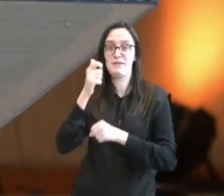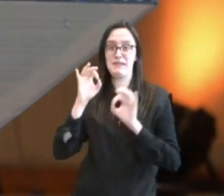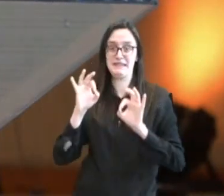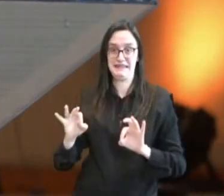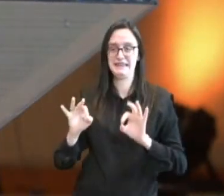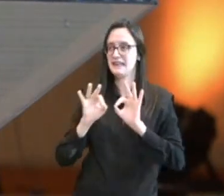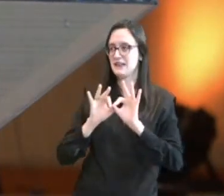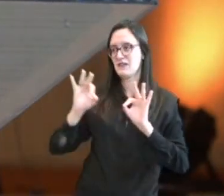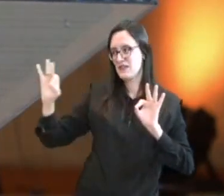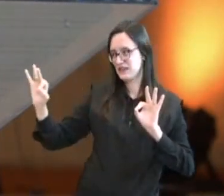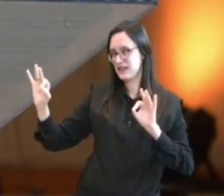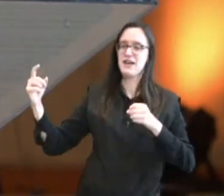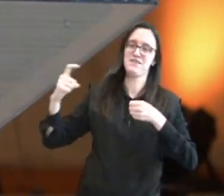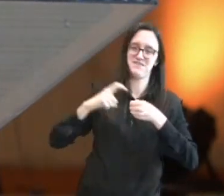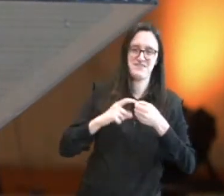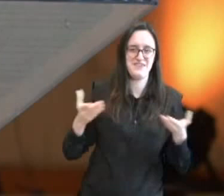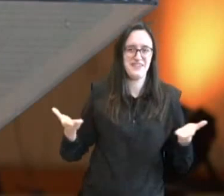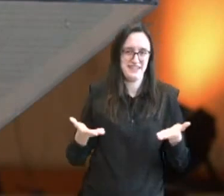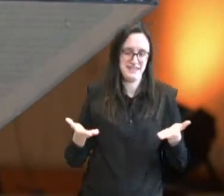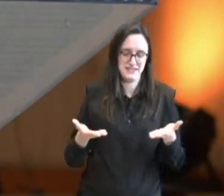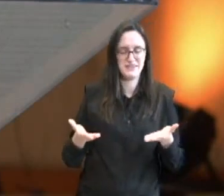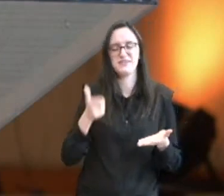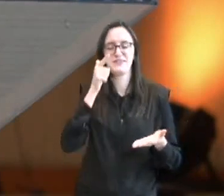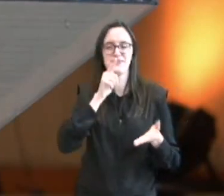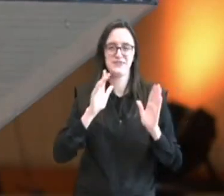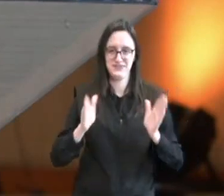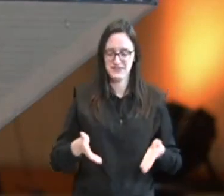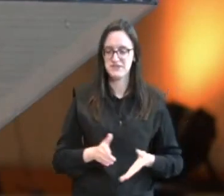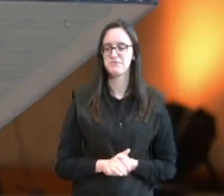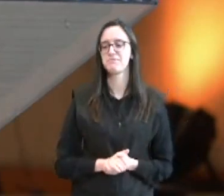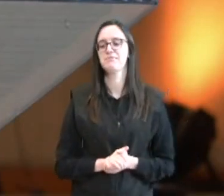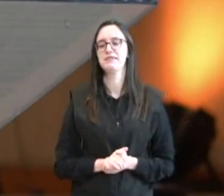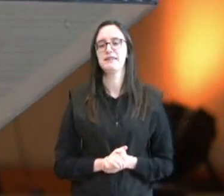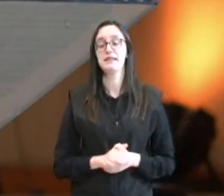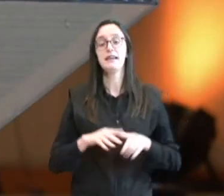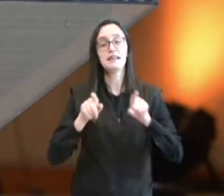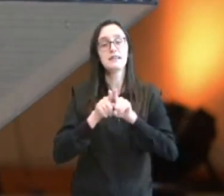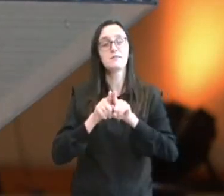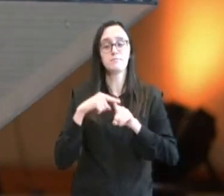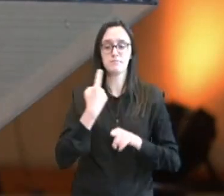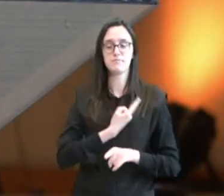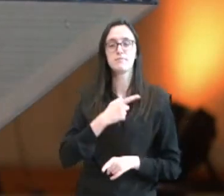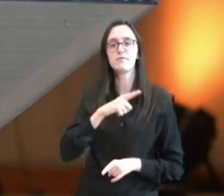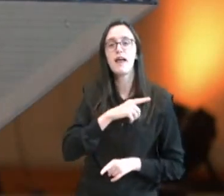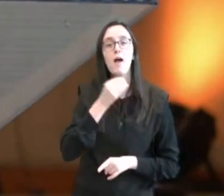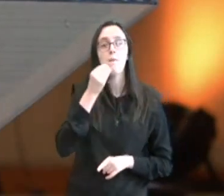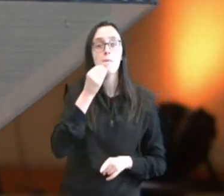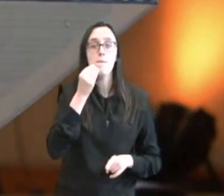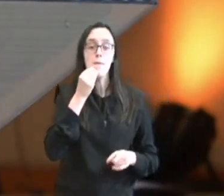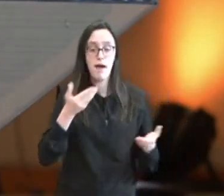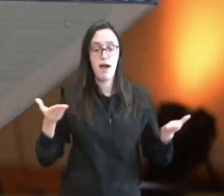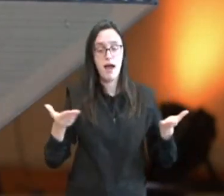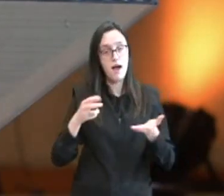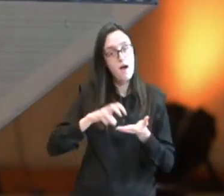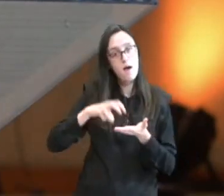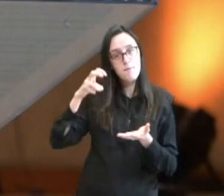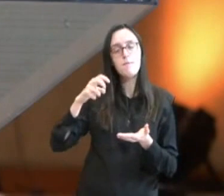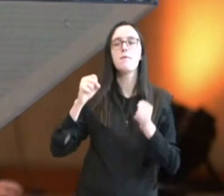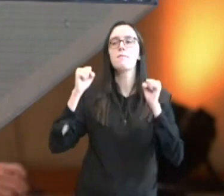fora e agora retornando aqui e tendo o privilégio de nesta manhã poder